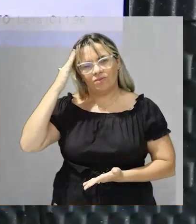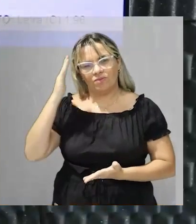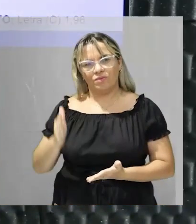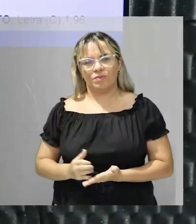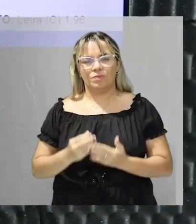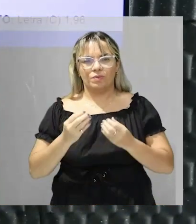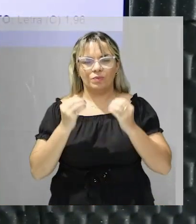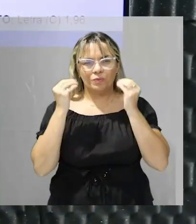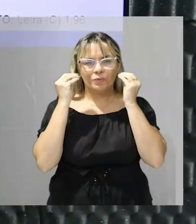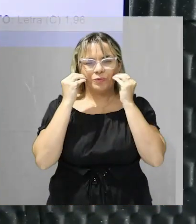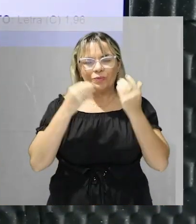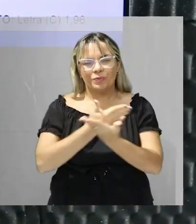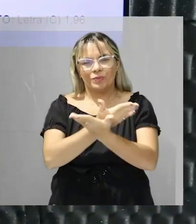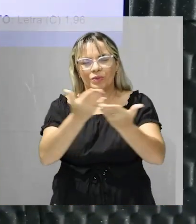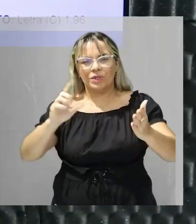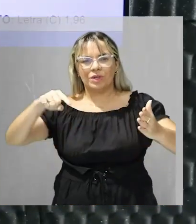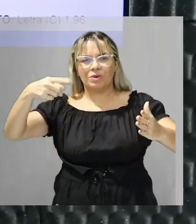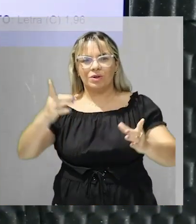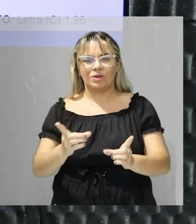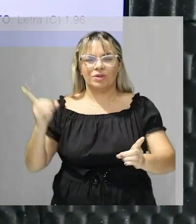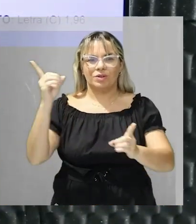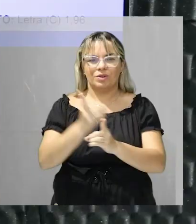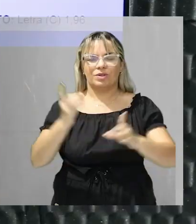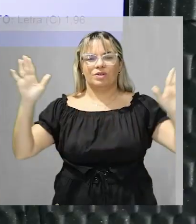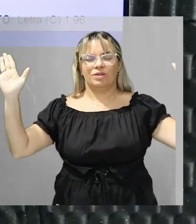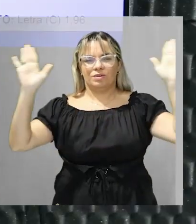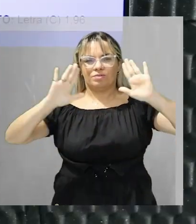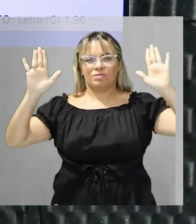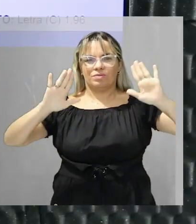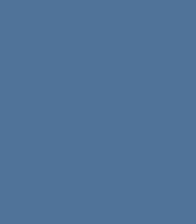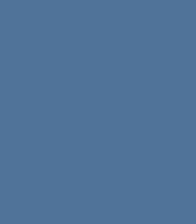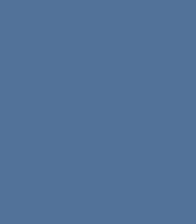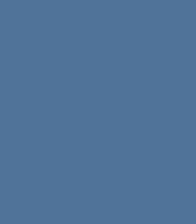deixa um beijão para vocês e até a próxima aula tchau tchau